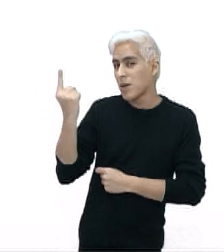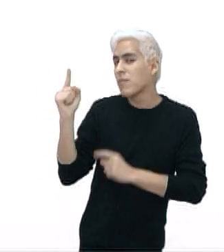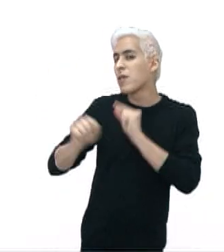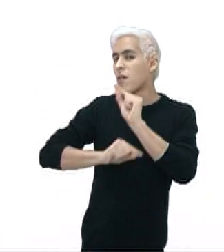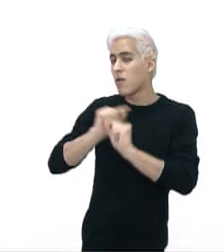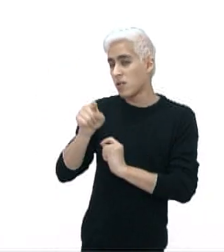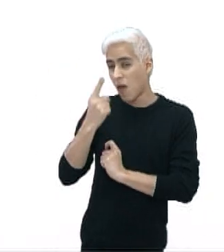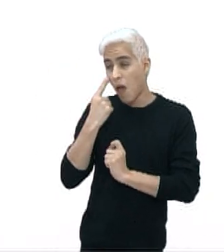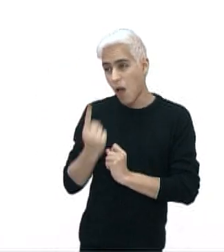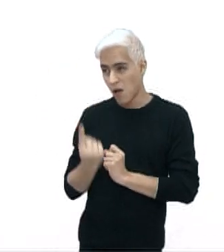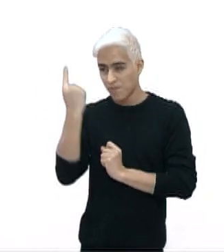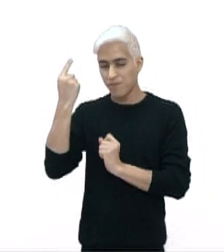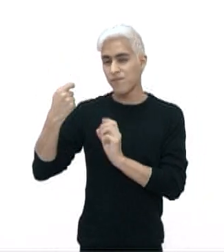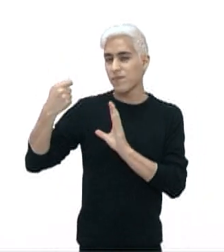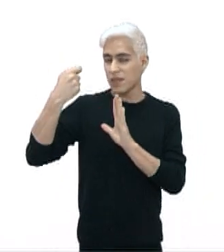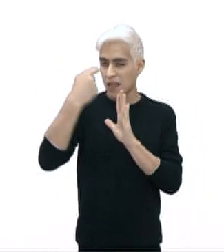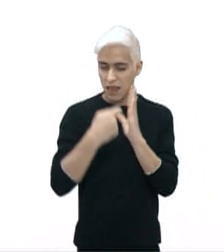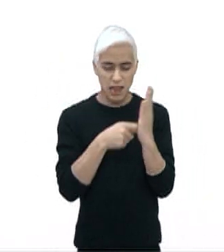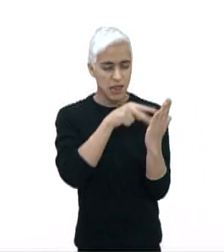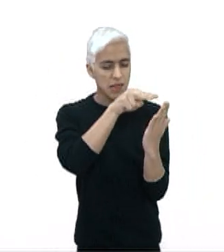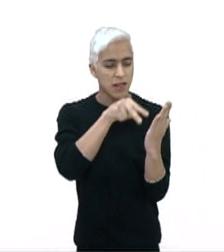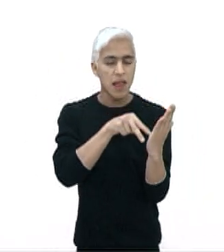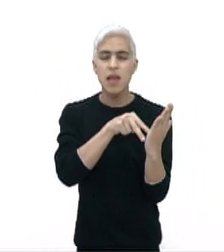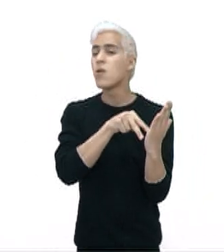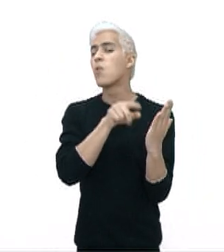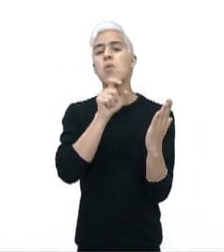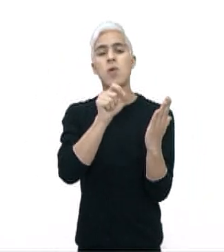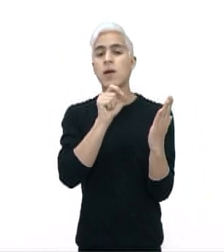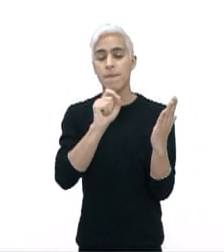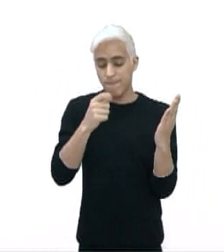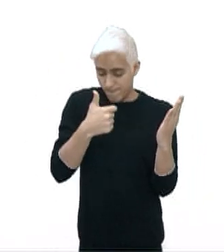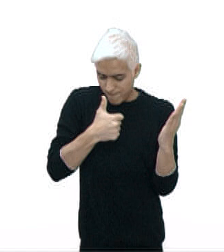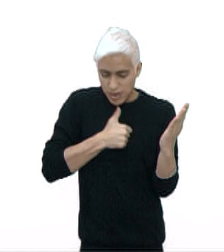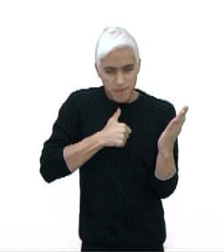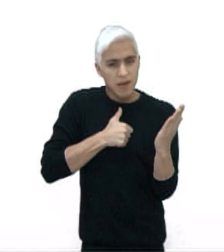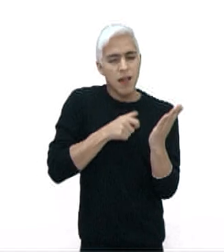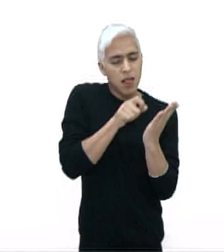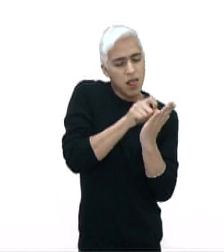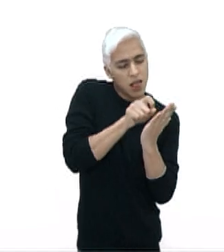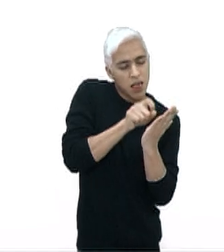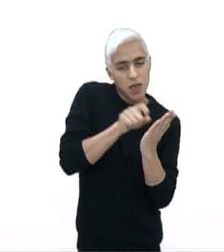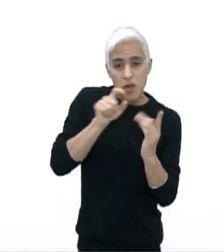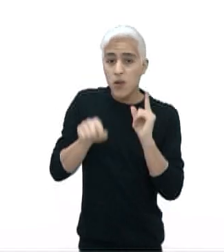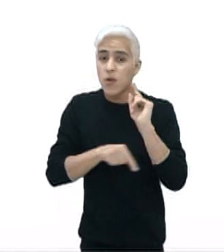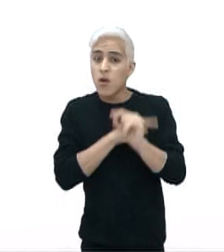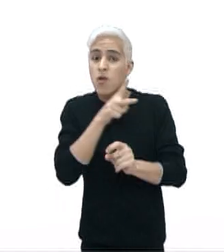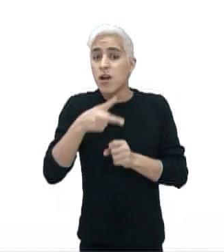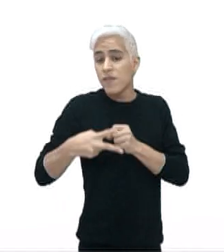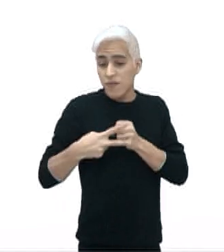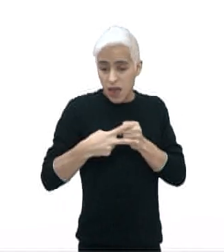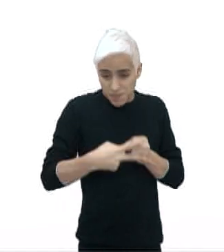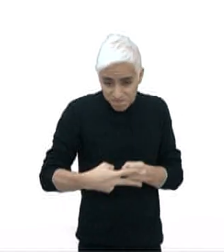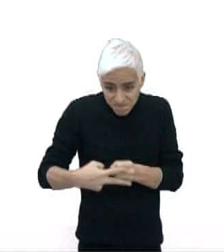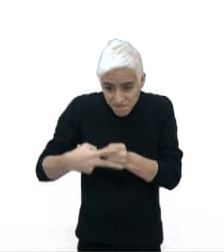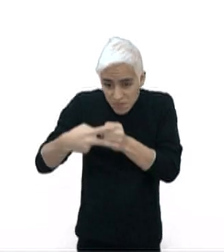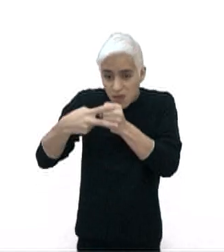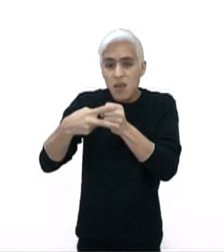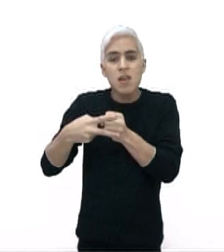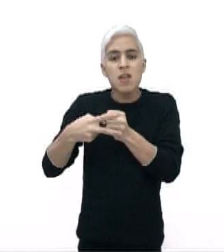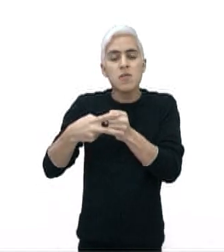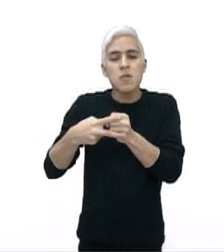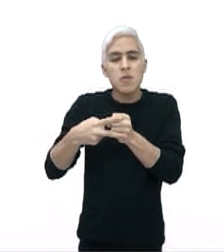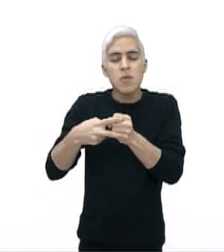esse relato que a gente acabou de ler, do Abdias, está em primeira pessoa. E os verbos estão no